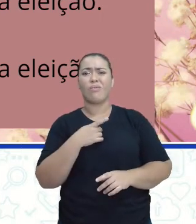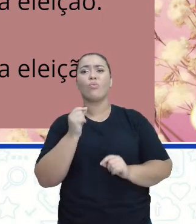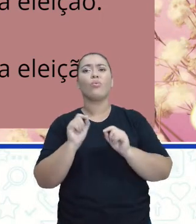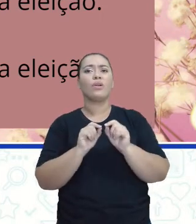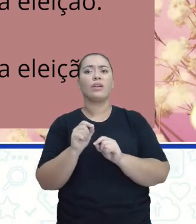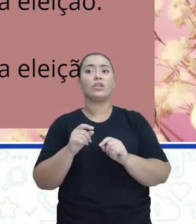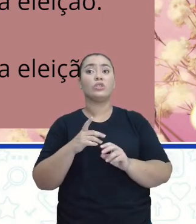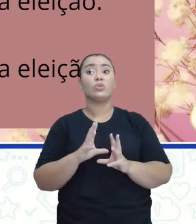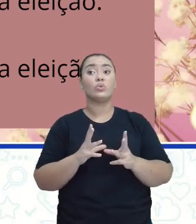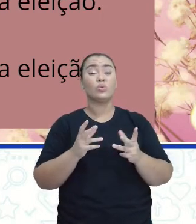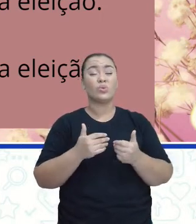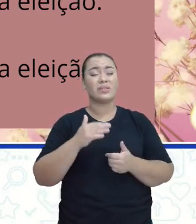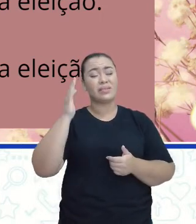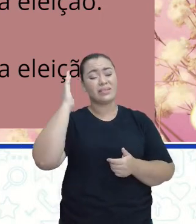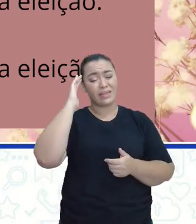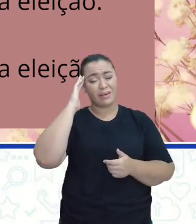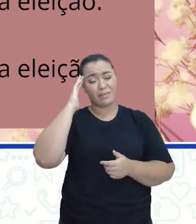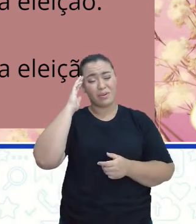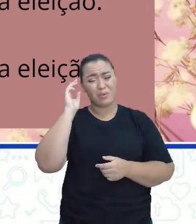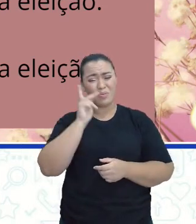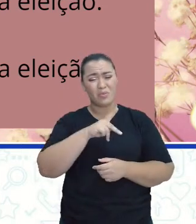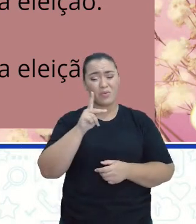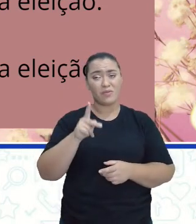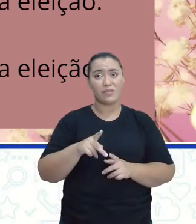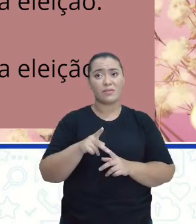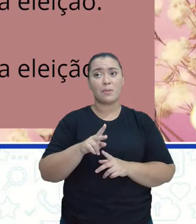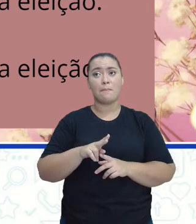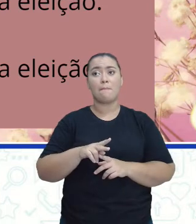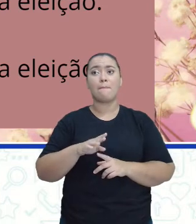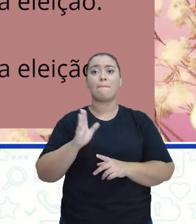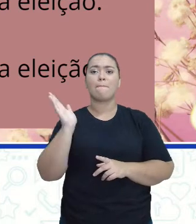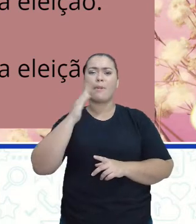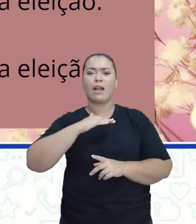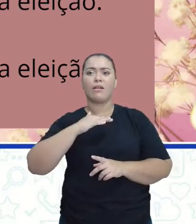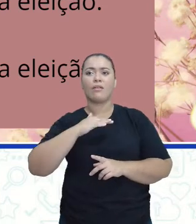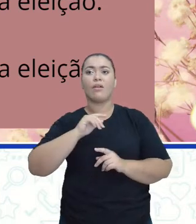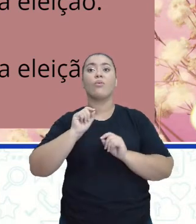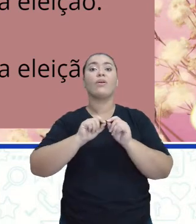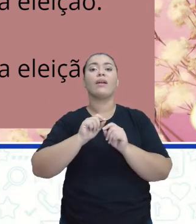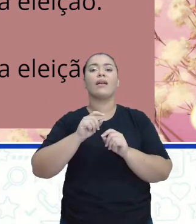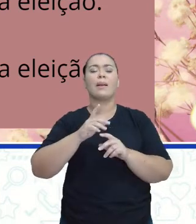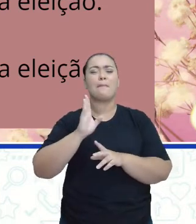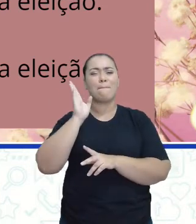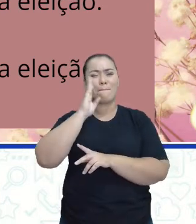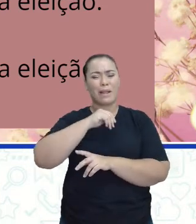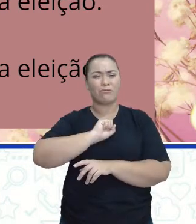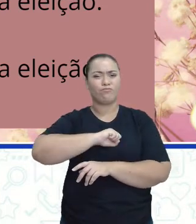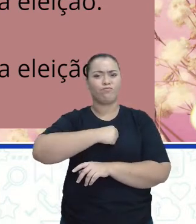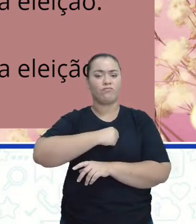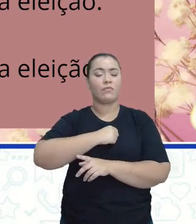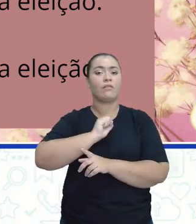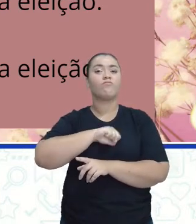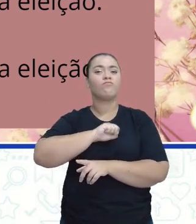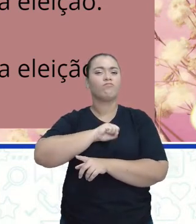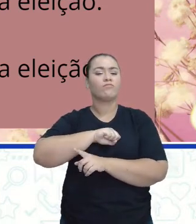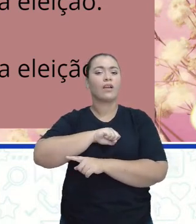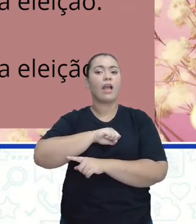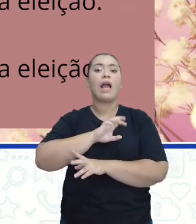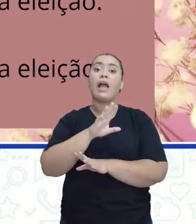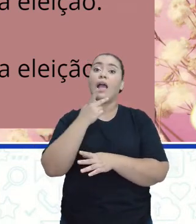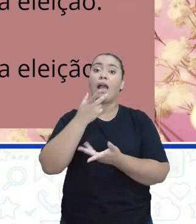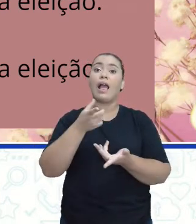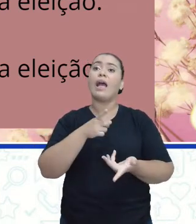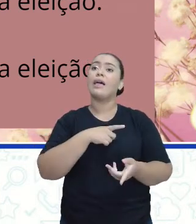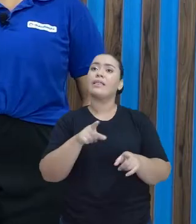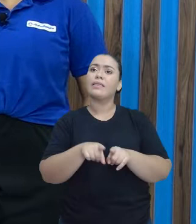disser que todos sabiam que ele era um professor mau, ou seja, malvado. Então vejam, até quando a palavra